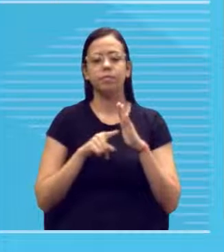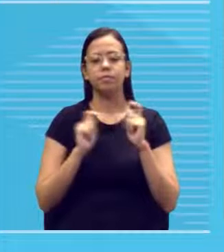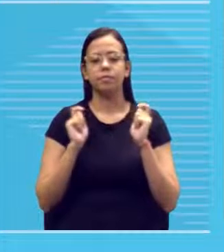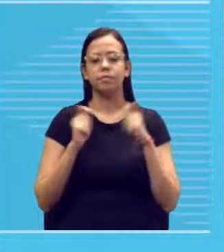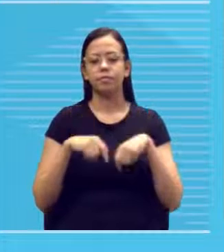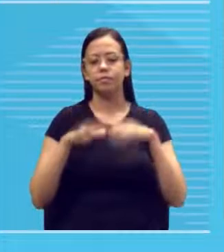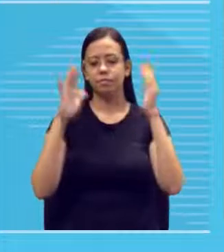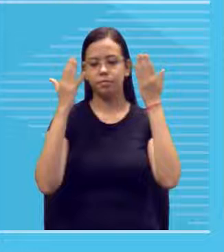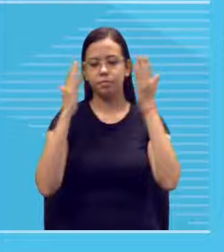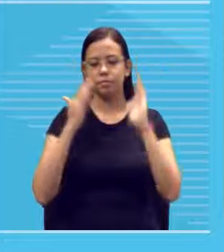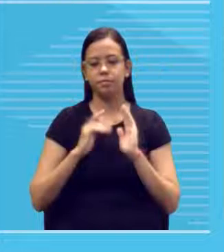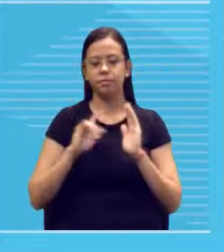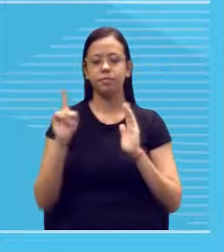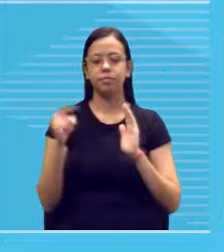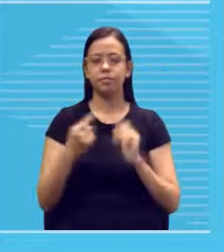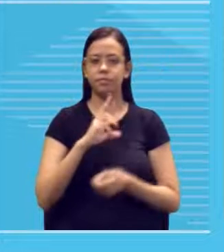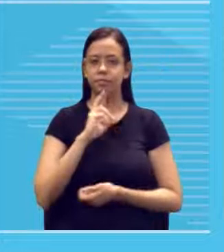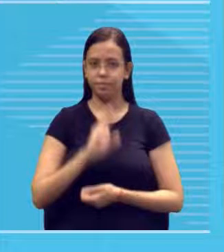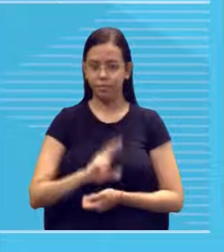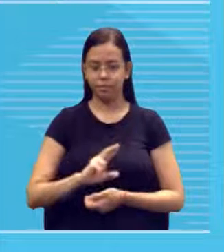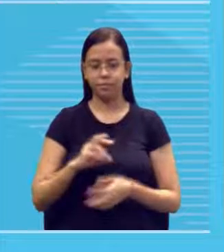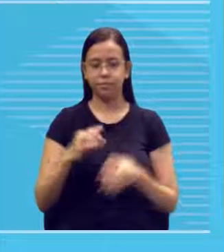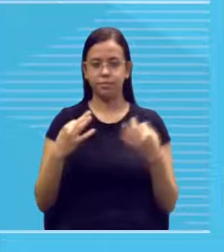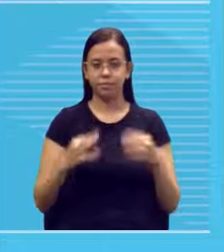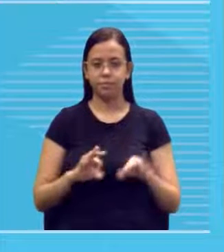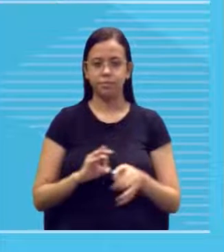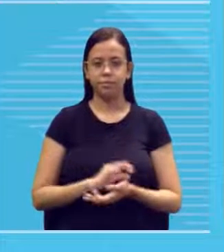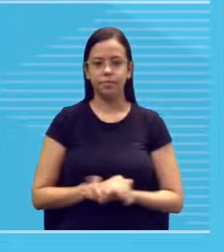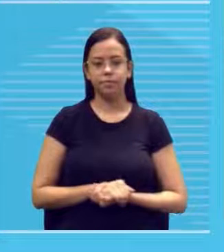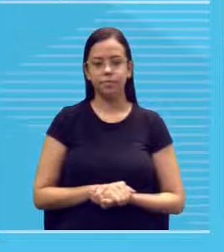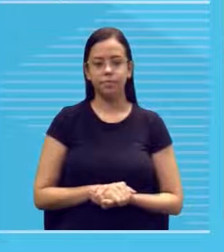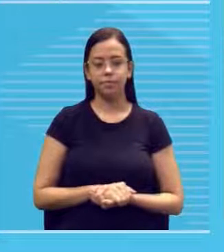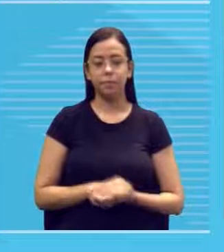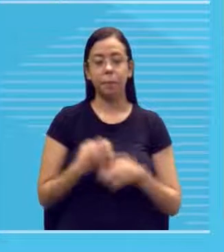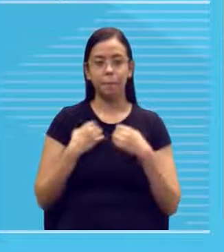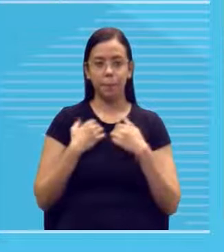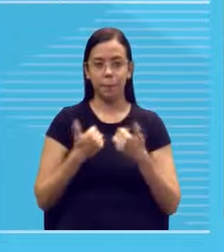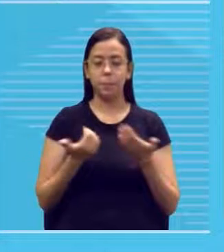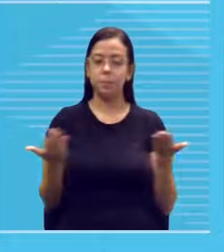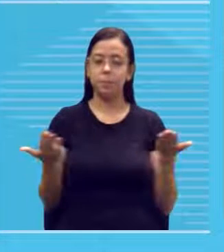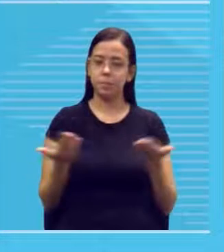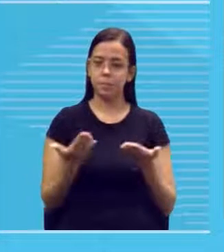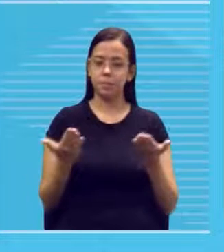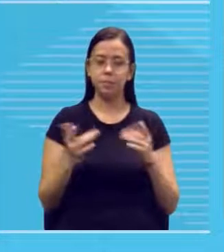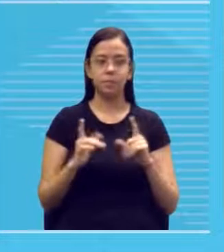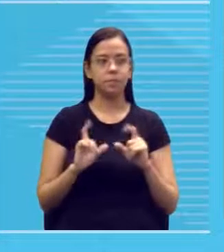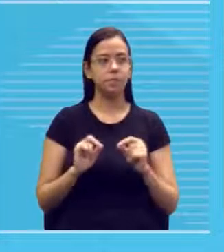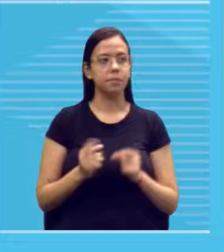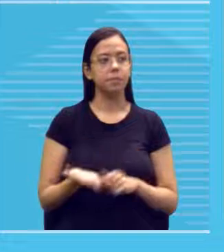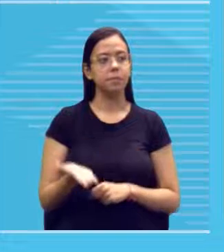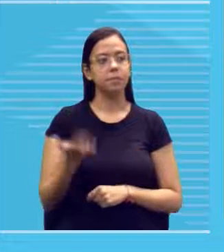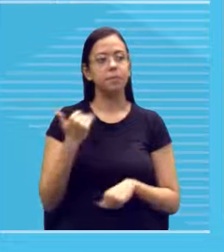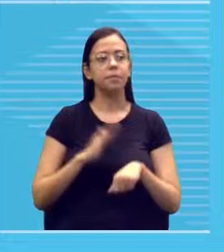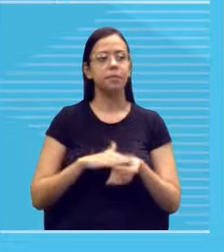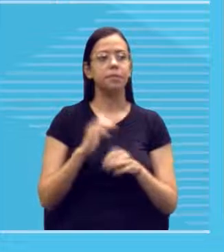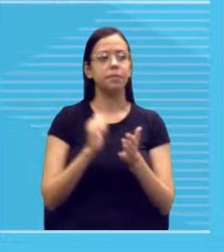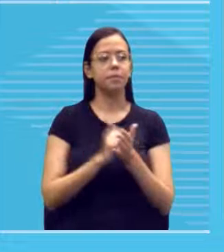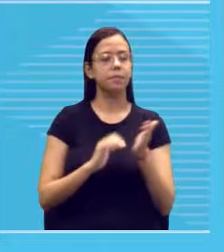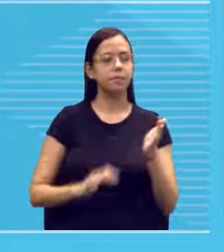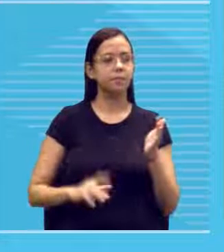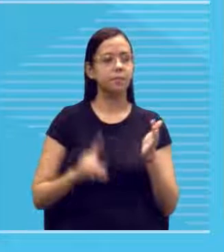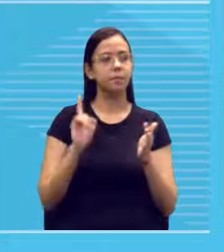analisar a nossa solução Tá certo tranquilo vamos a mais questões